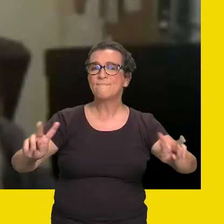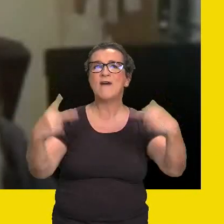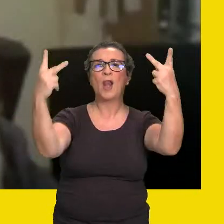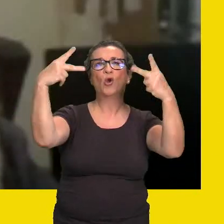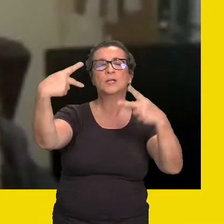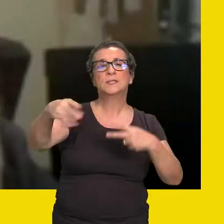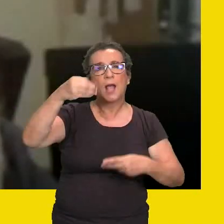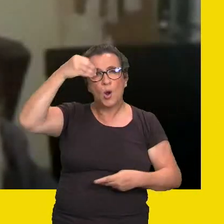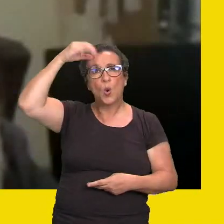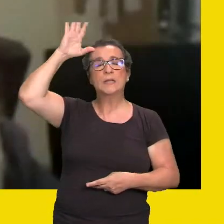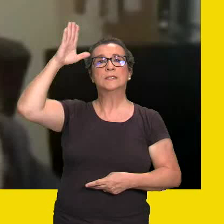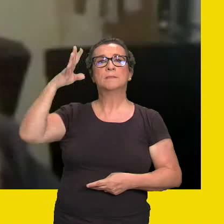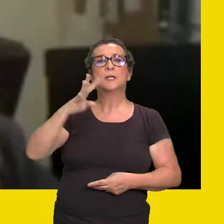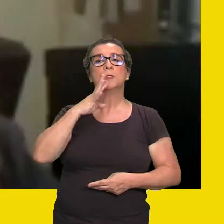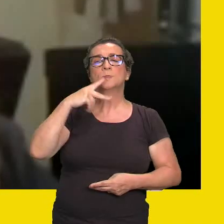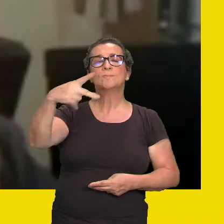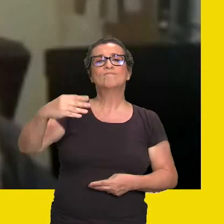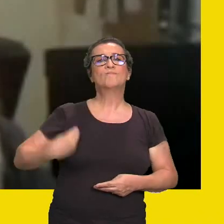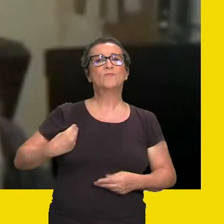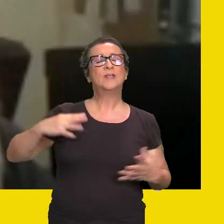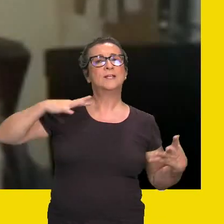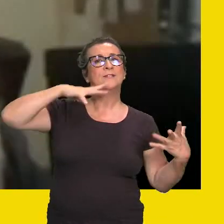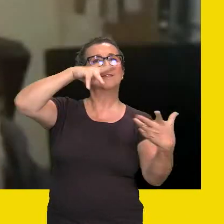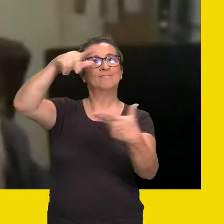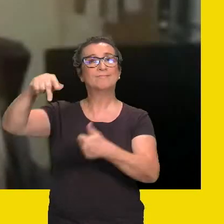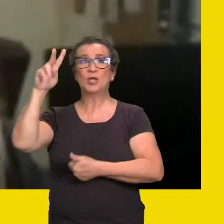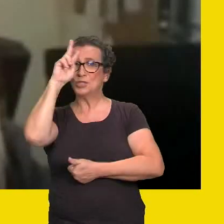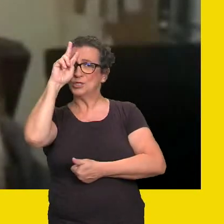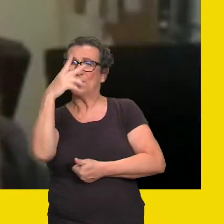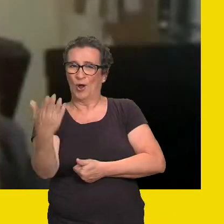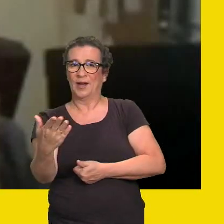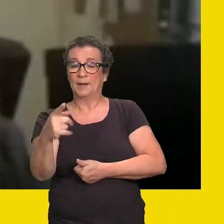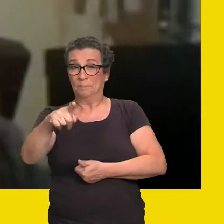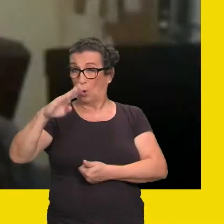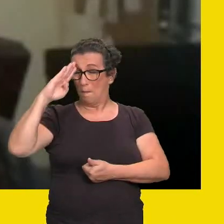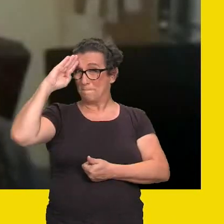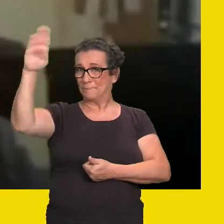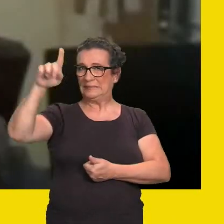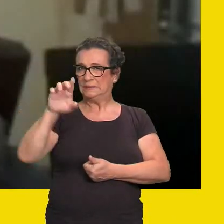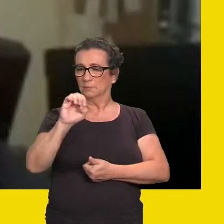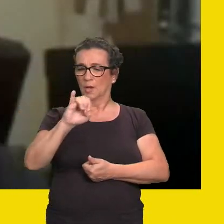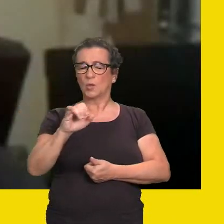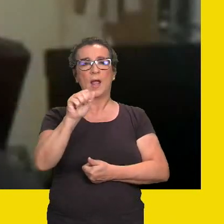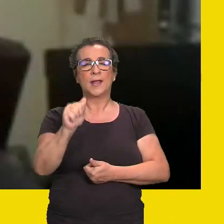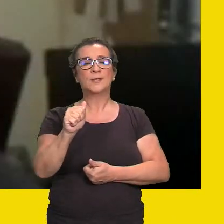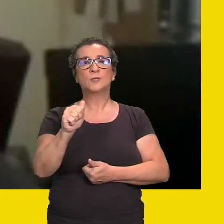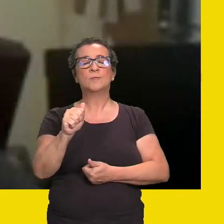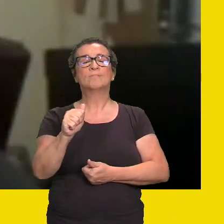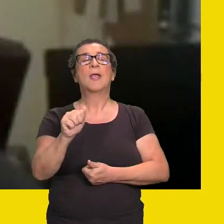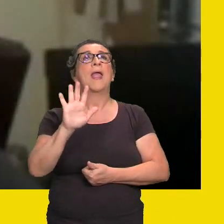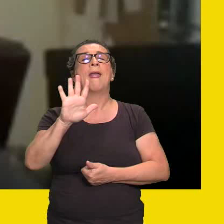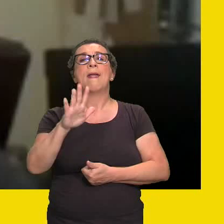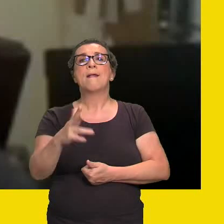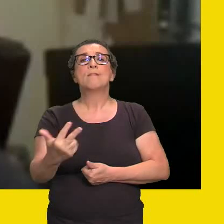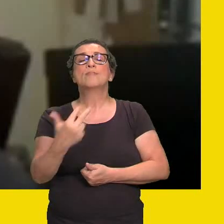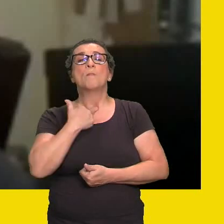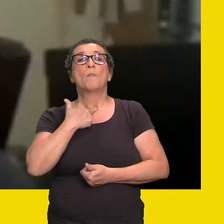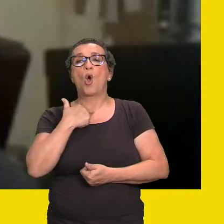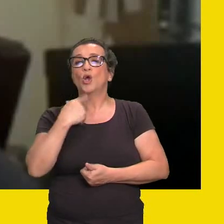de suas histórias. Uma das primícias da EJA é não ter nenhum aluno a